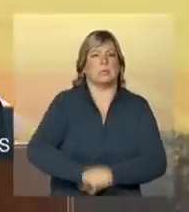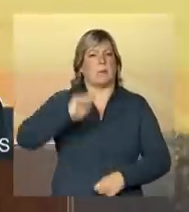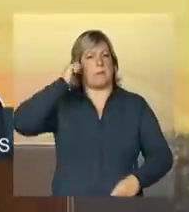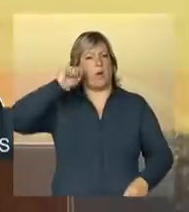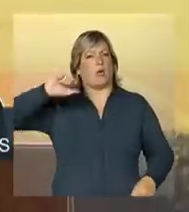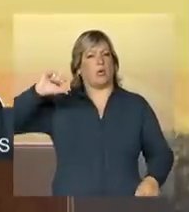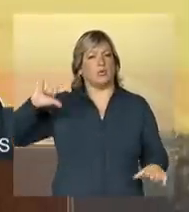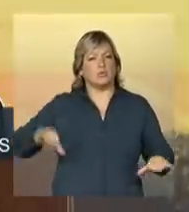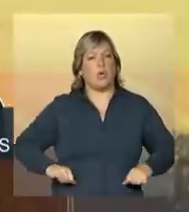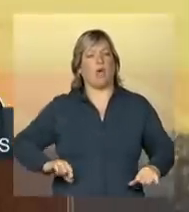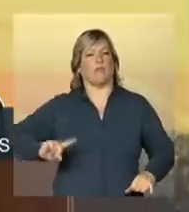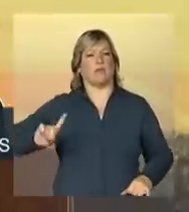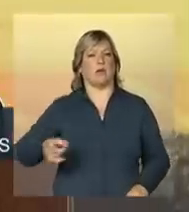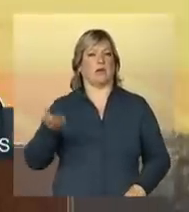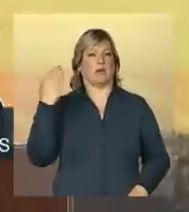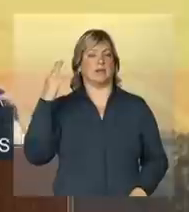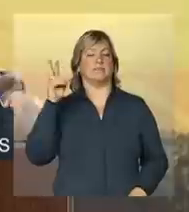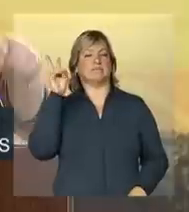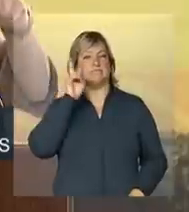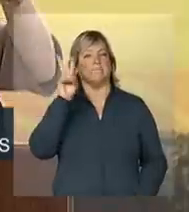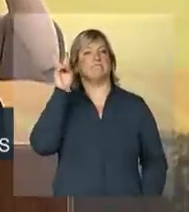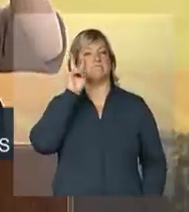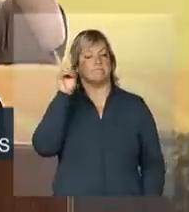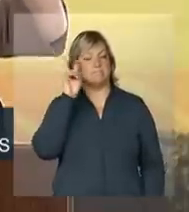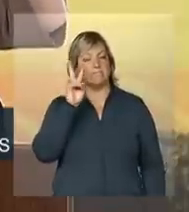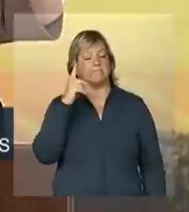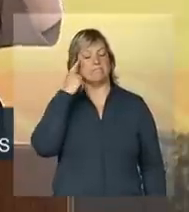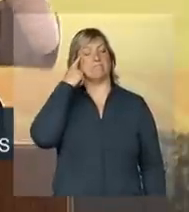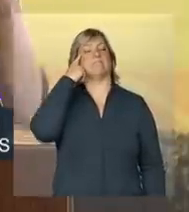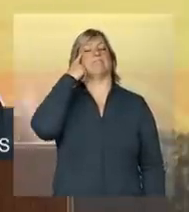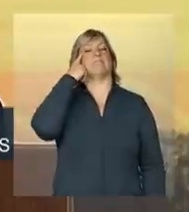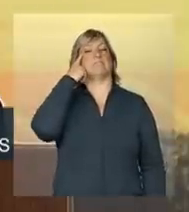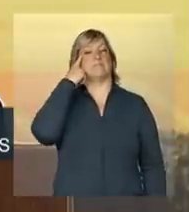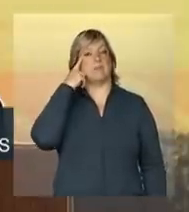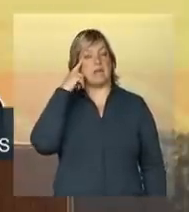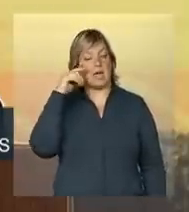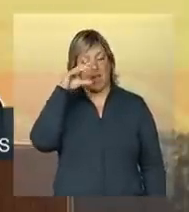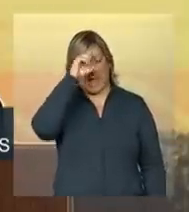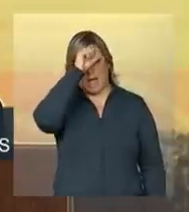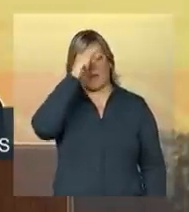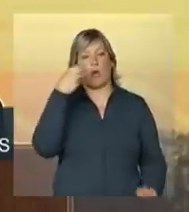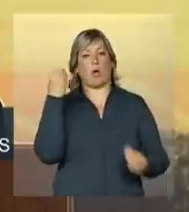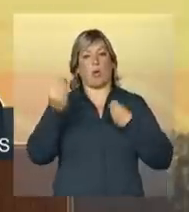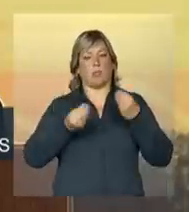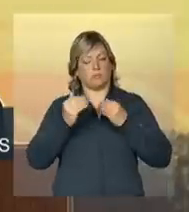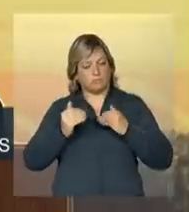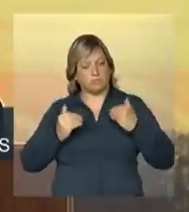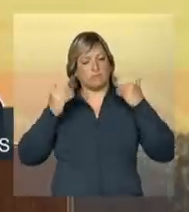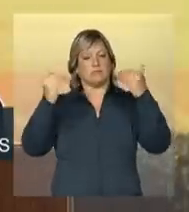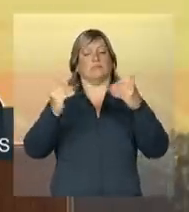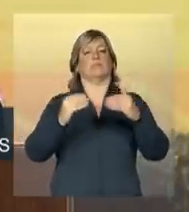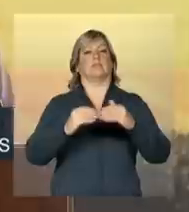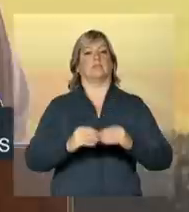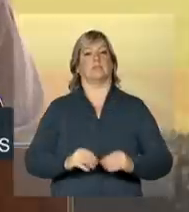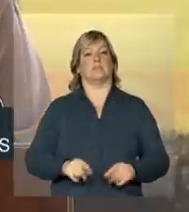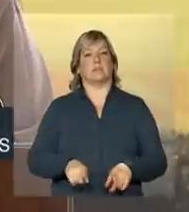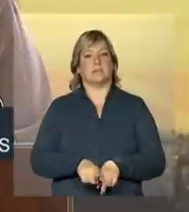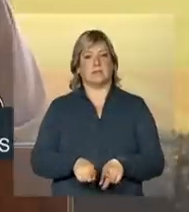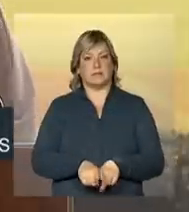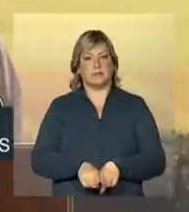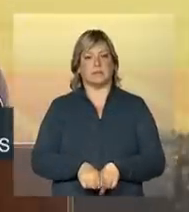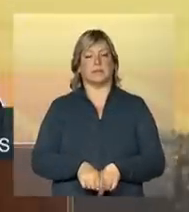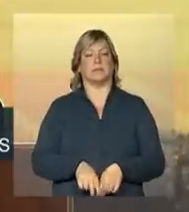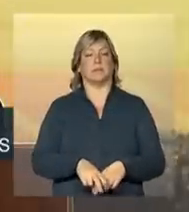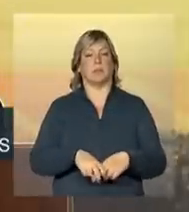lembrá-la é condição para que nós a superemos em todas as dimensões e consci por